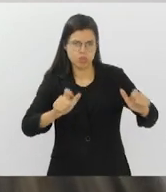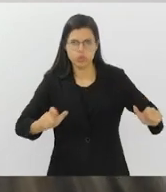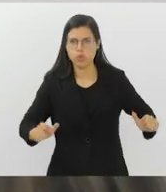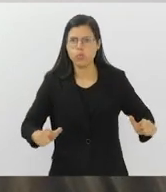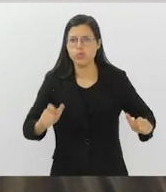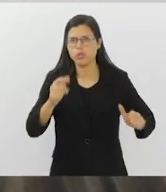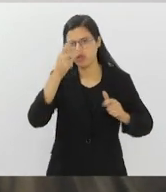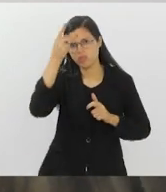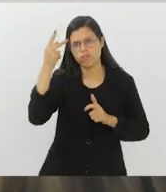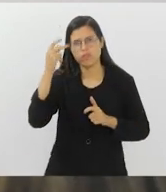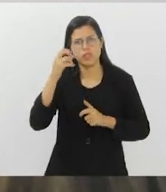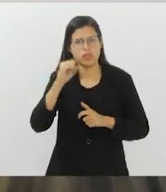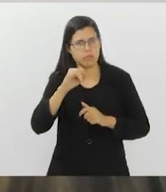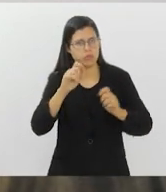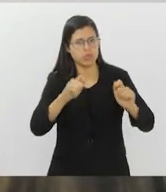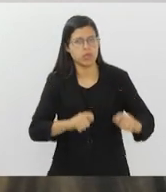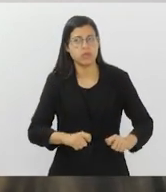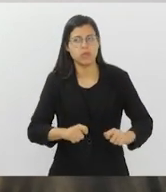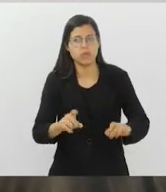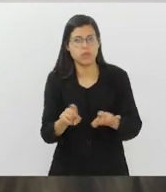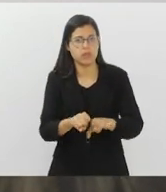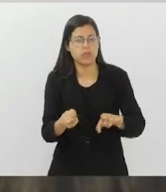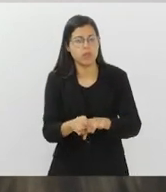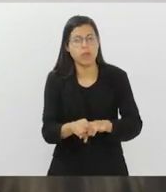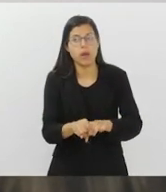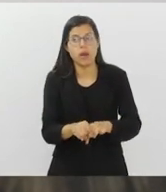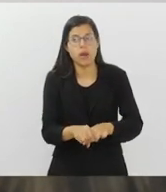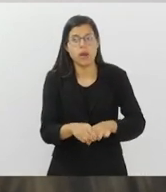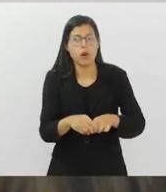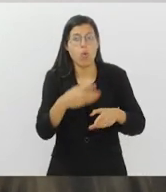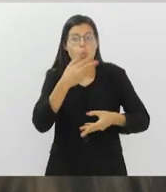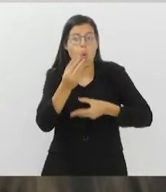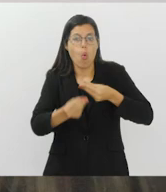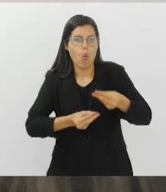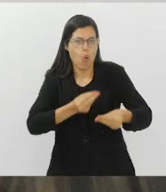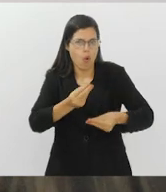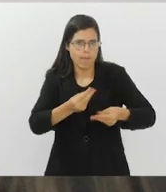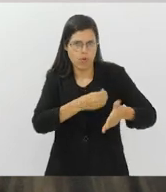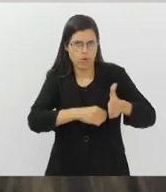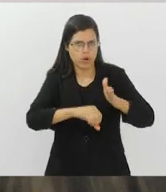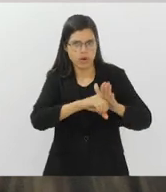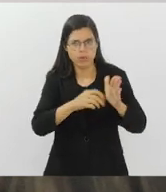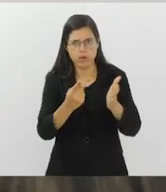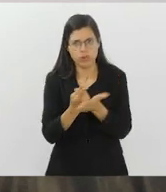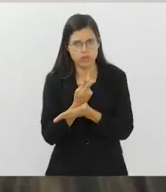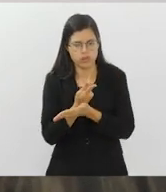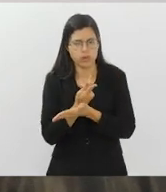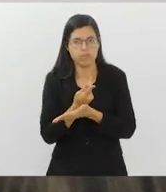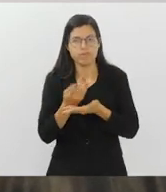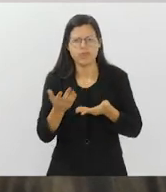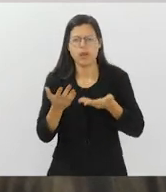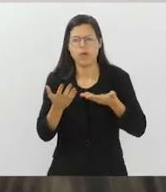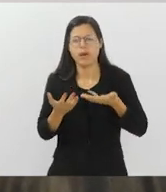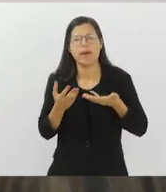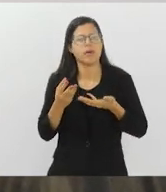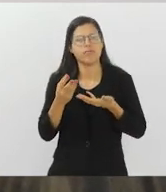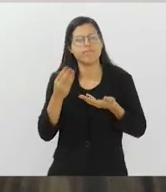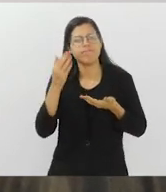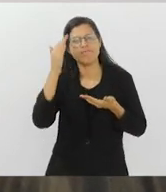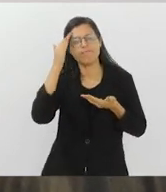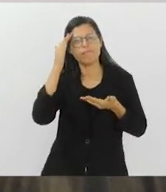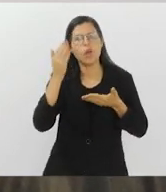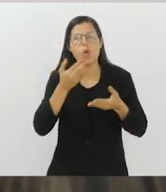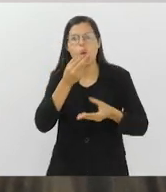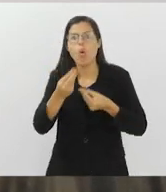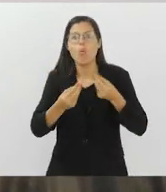E qual as circunstâncias em que aquele crime aconteceu. Então, eu quero entender assim, como